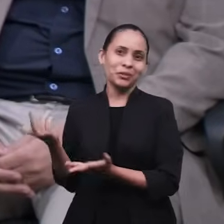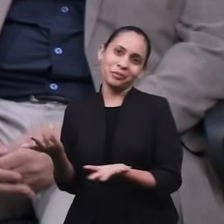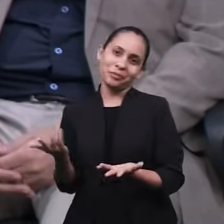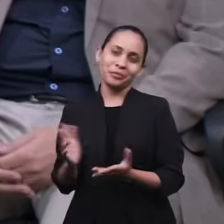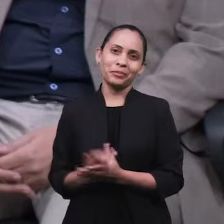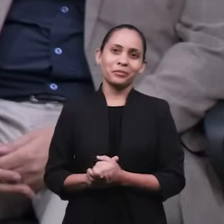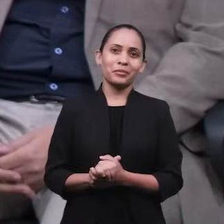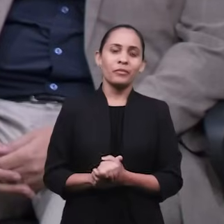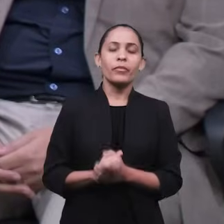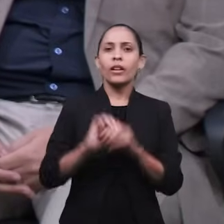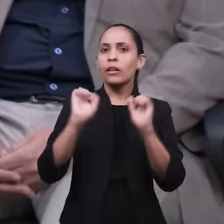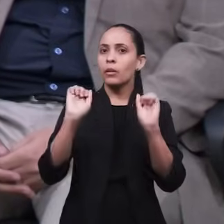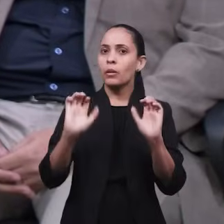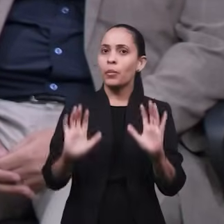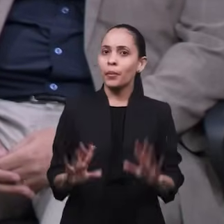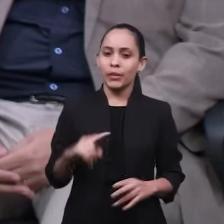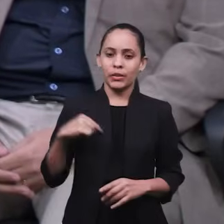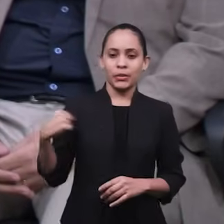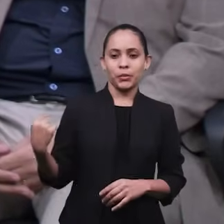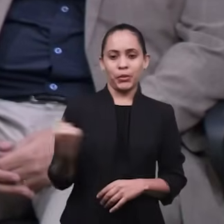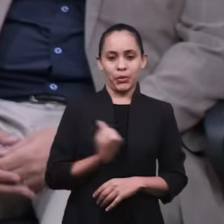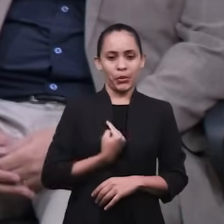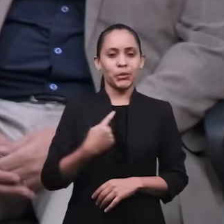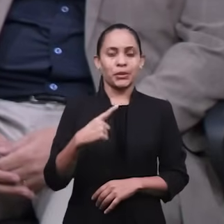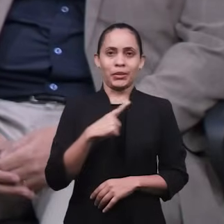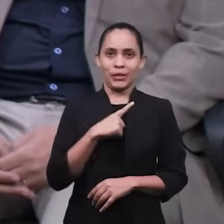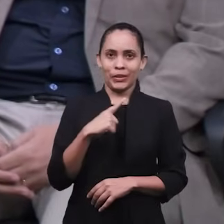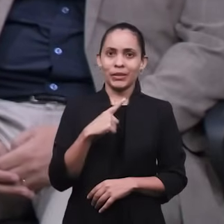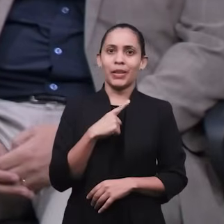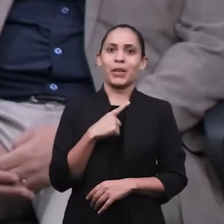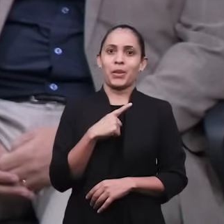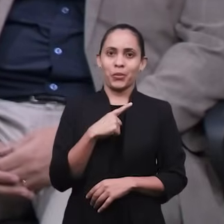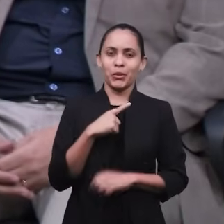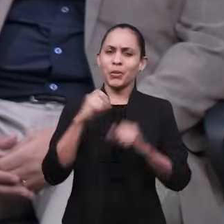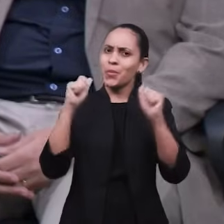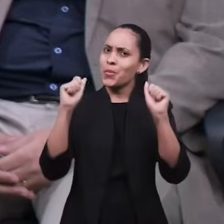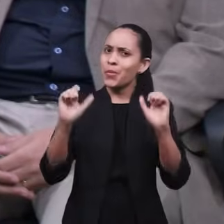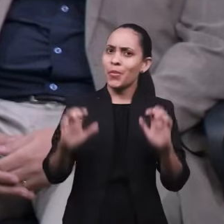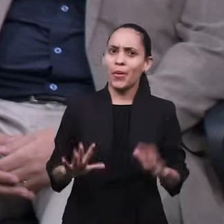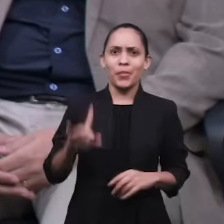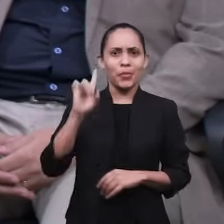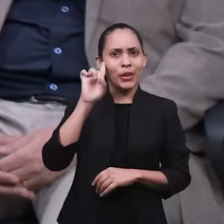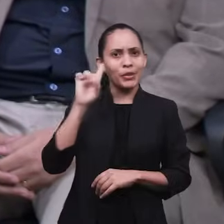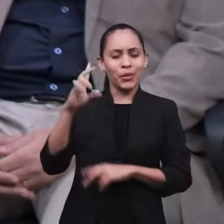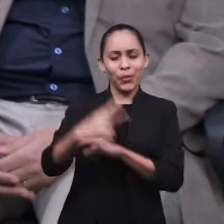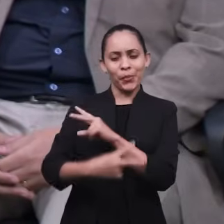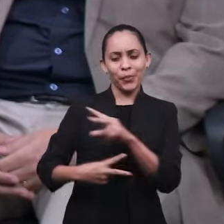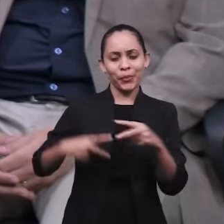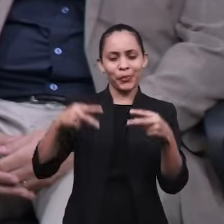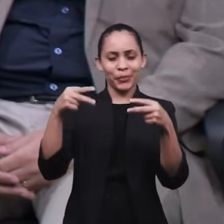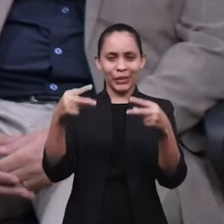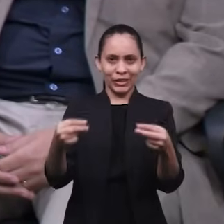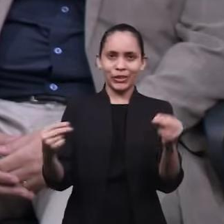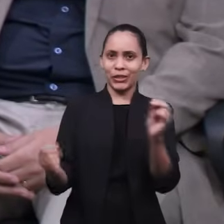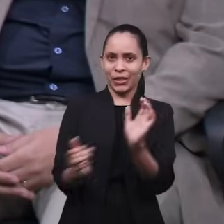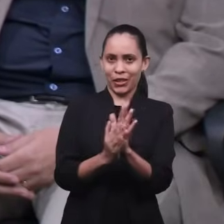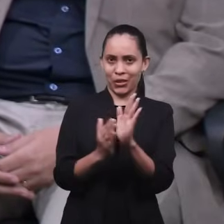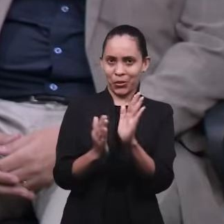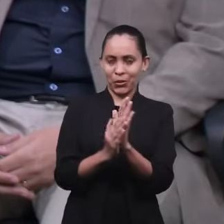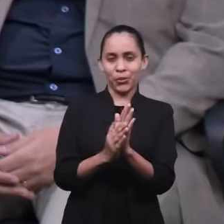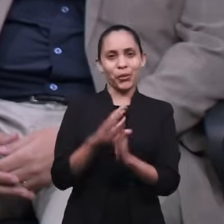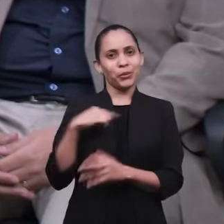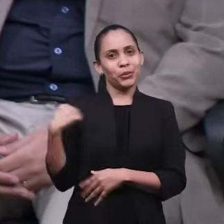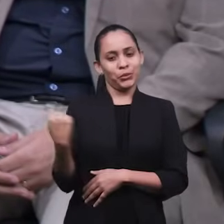Então, isso é uma bênção, né, para nós, é o que nós temos, né, uma bênção do Senhor, um presente do Senhor, os louvores.